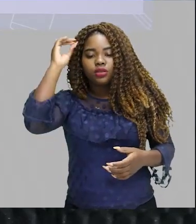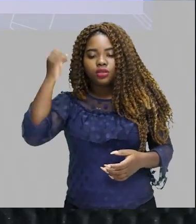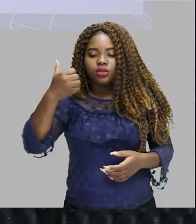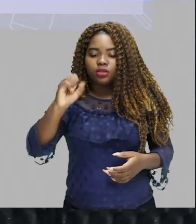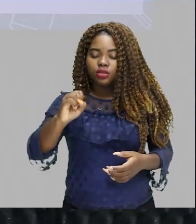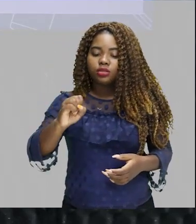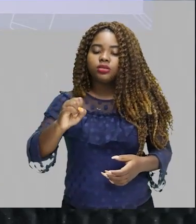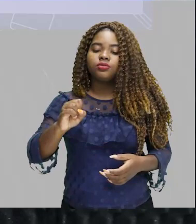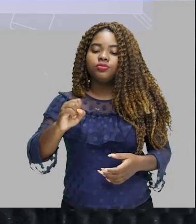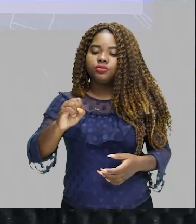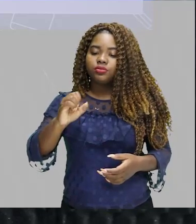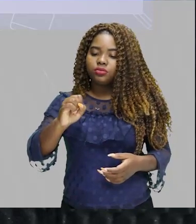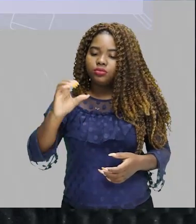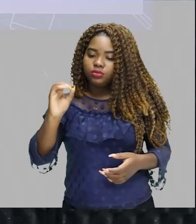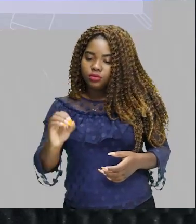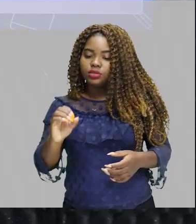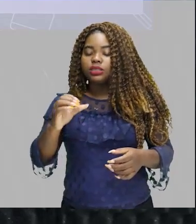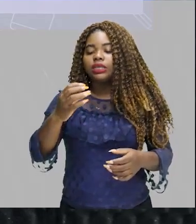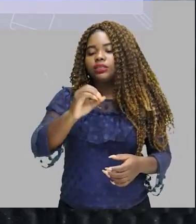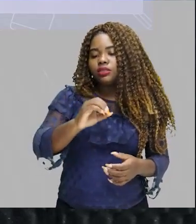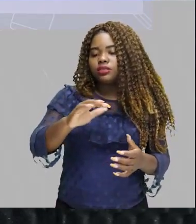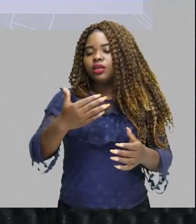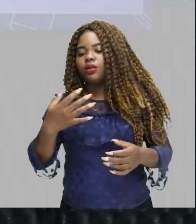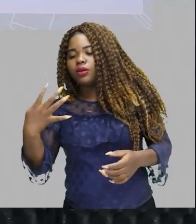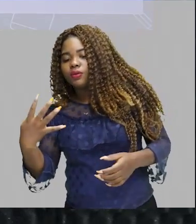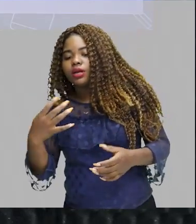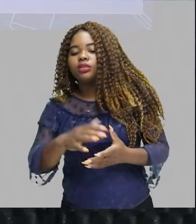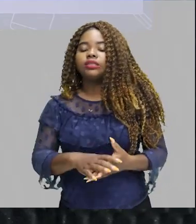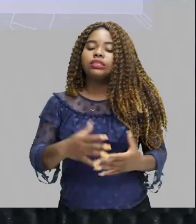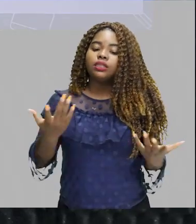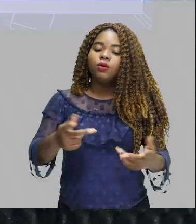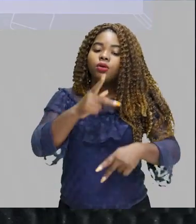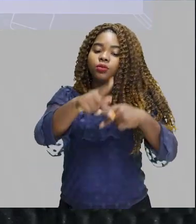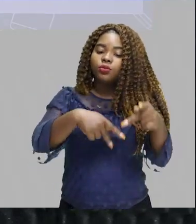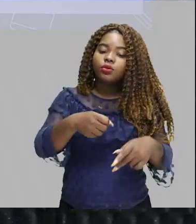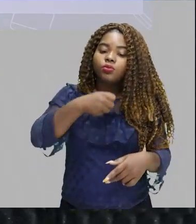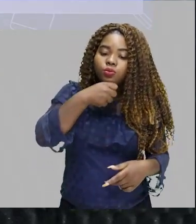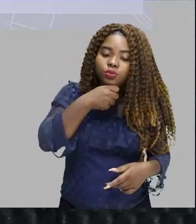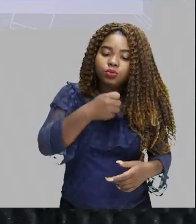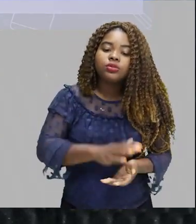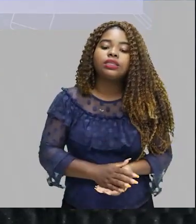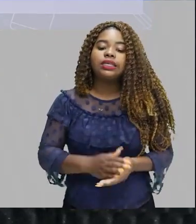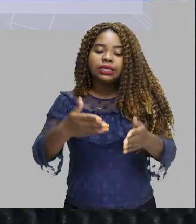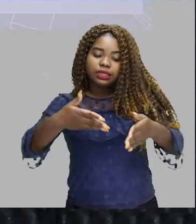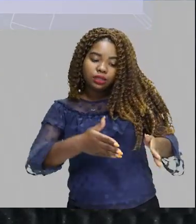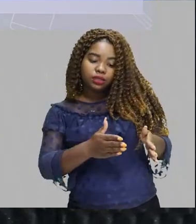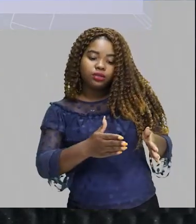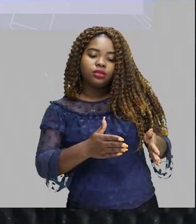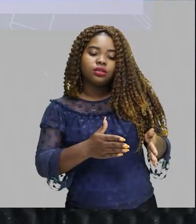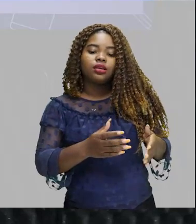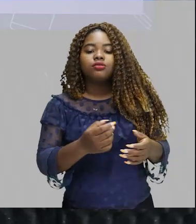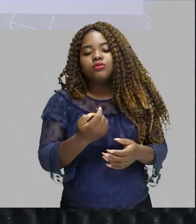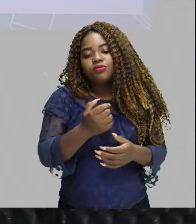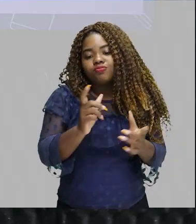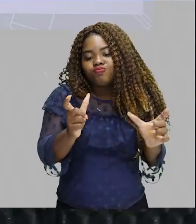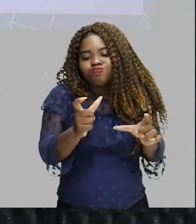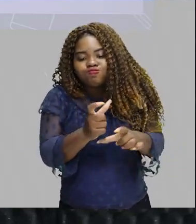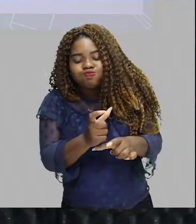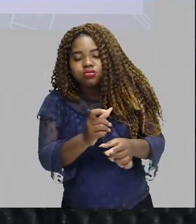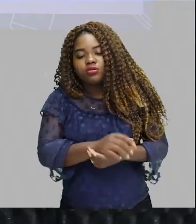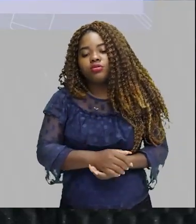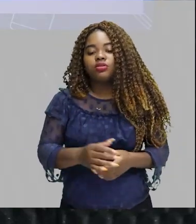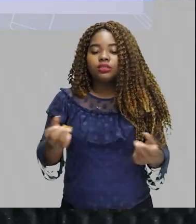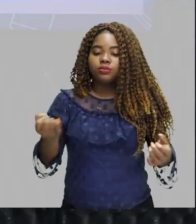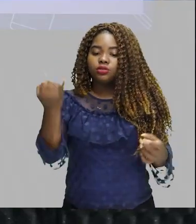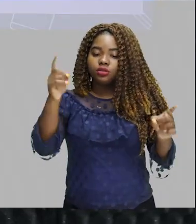4. Ou seja, a população está envelhecendo e a taxa de natalidade está caindo. Uma outra mudança importante em 2000,